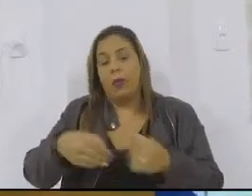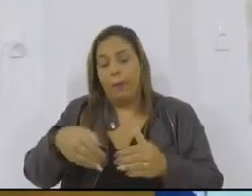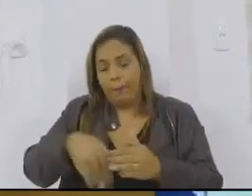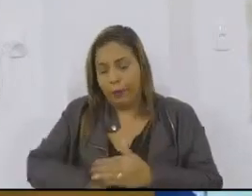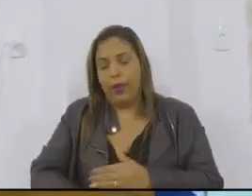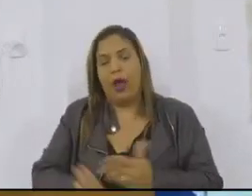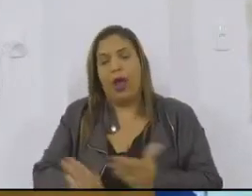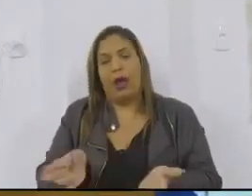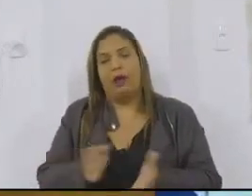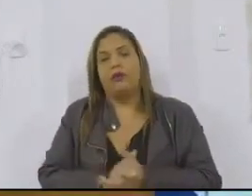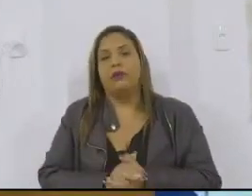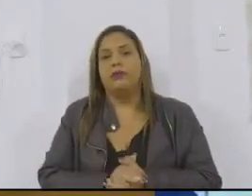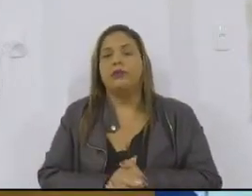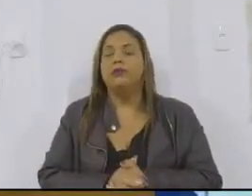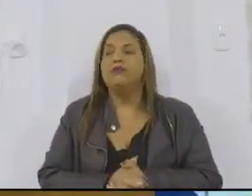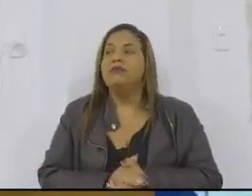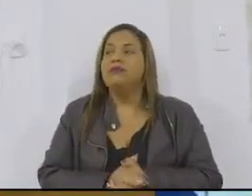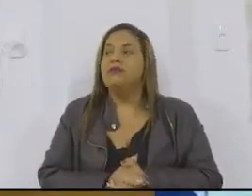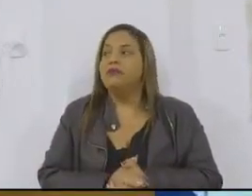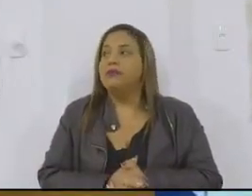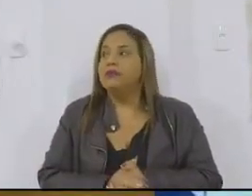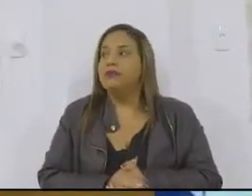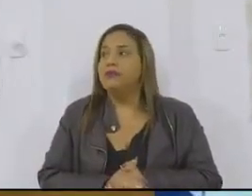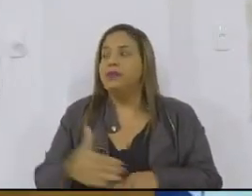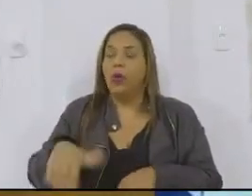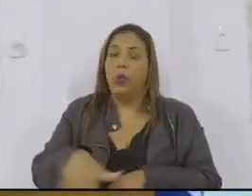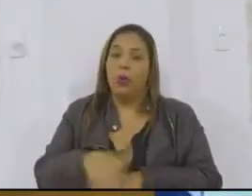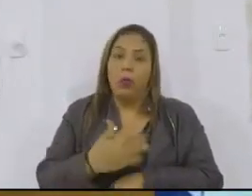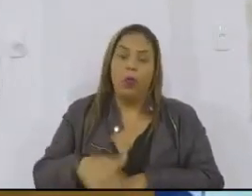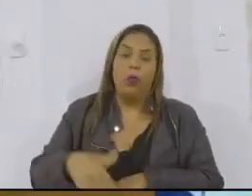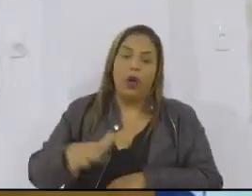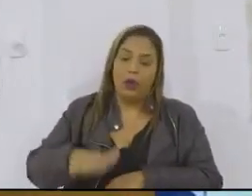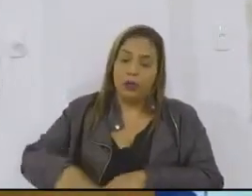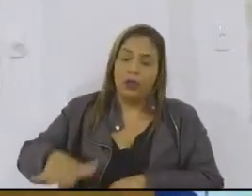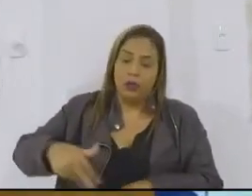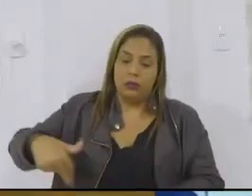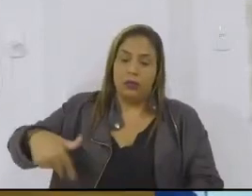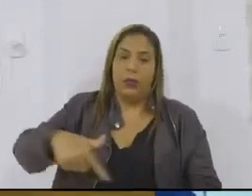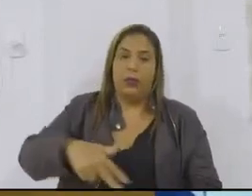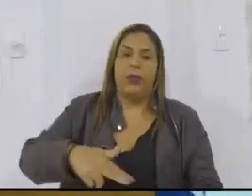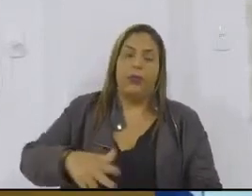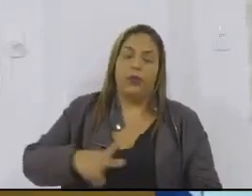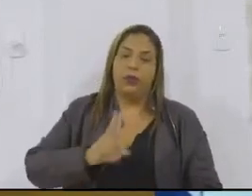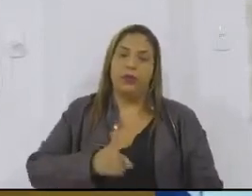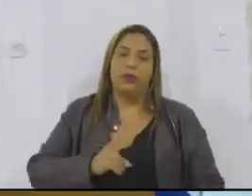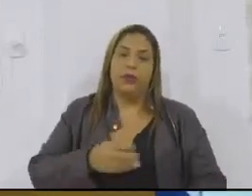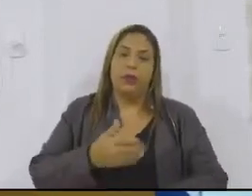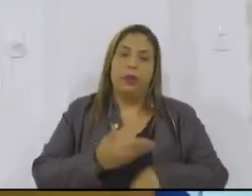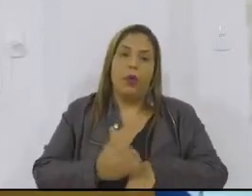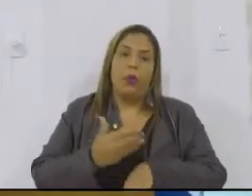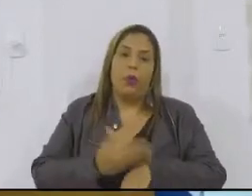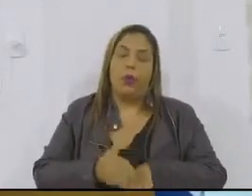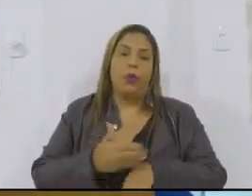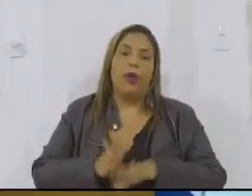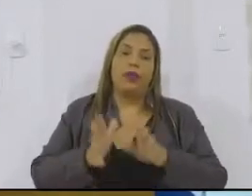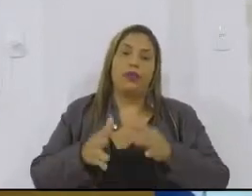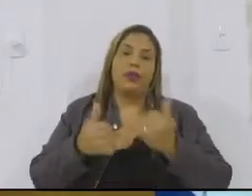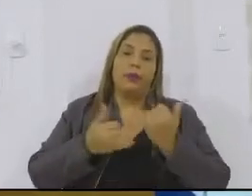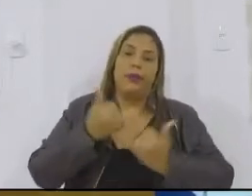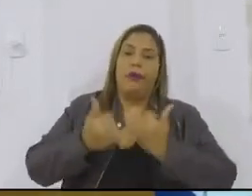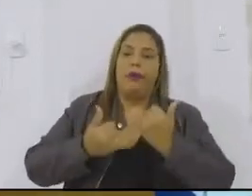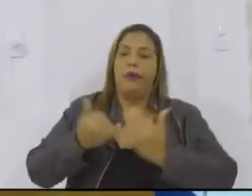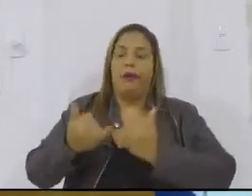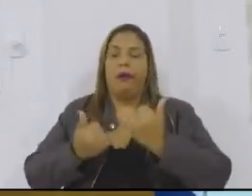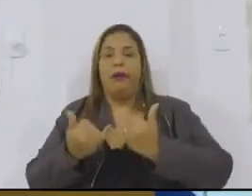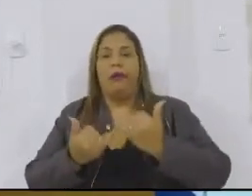automaticamente o movimento aumenta na rua, as crianças que estavam acostumadas a brincar ali, fica perigoso, então elas estão pedindo